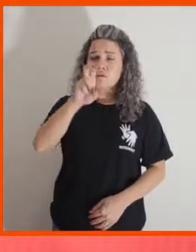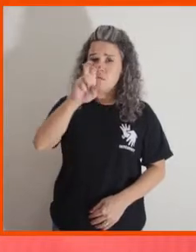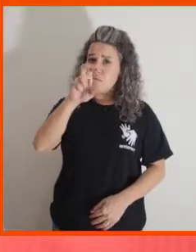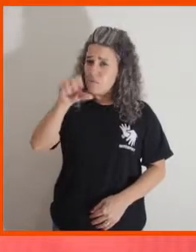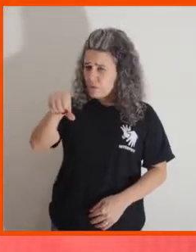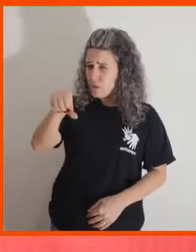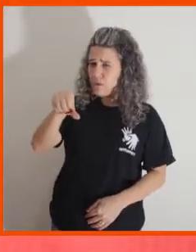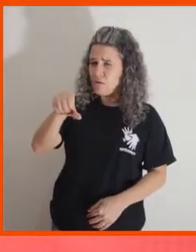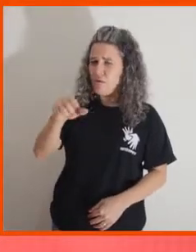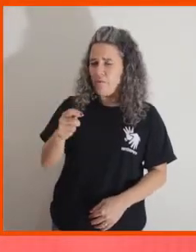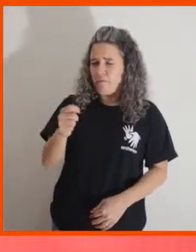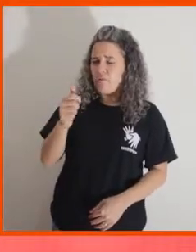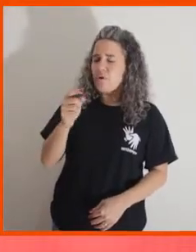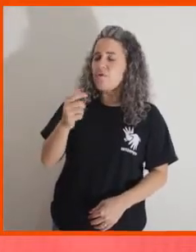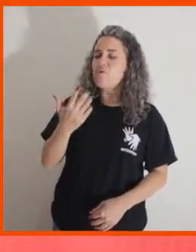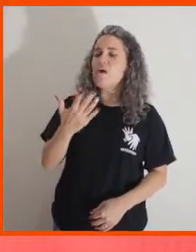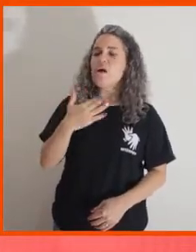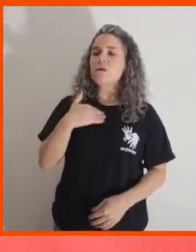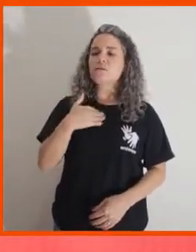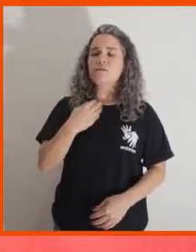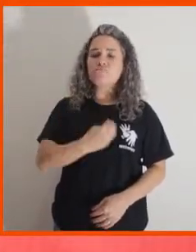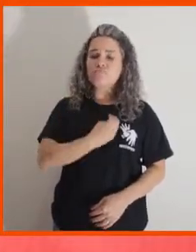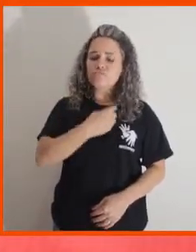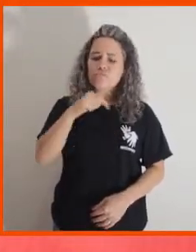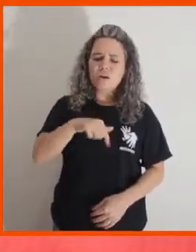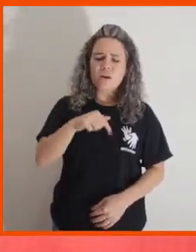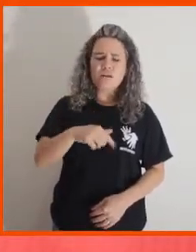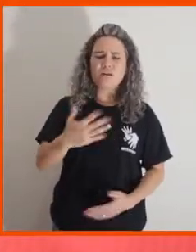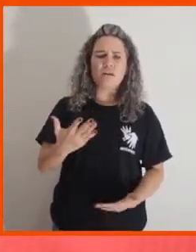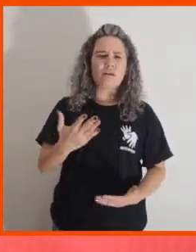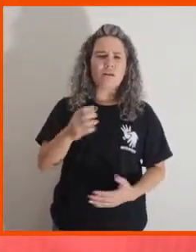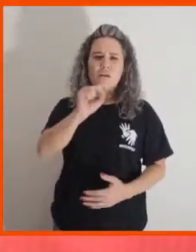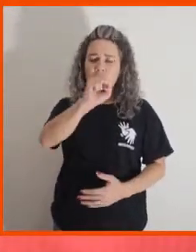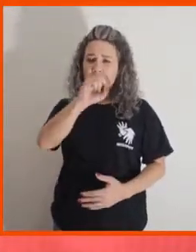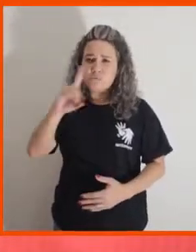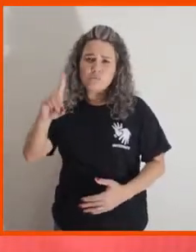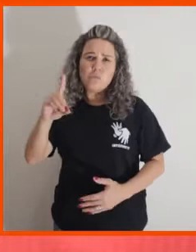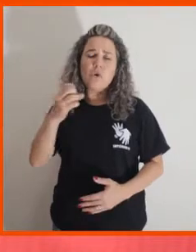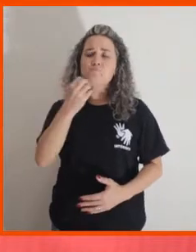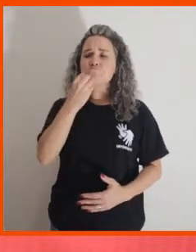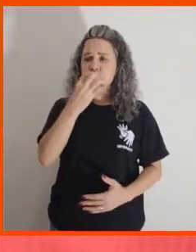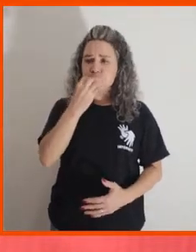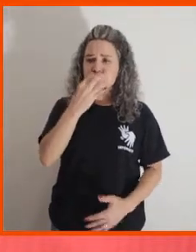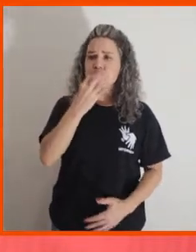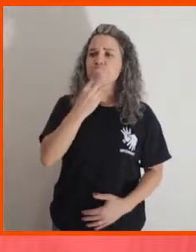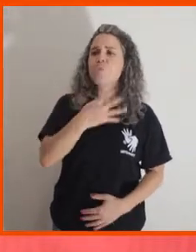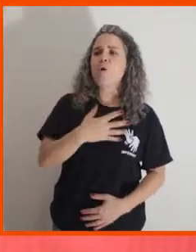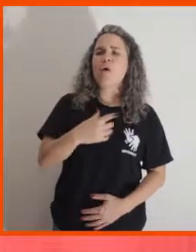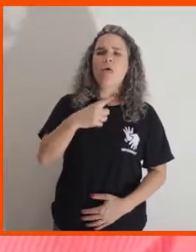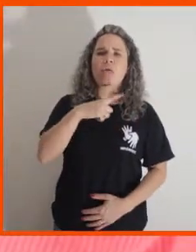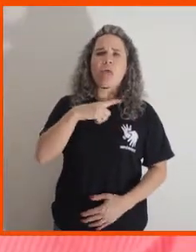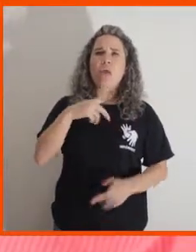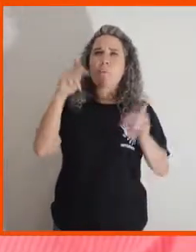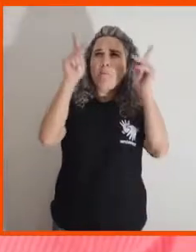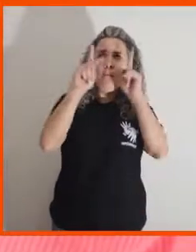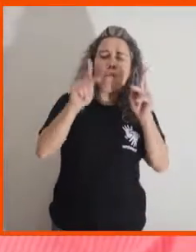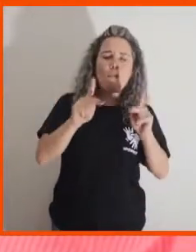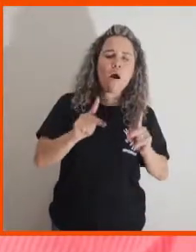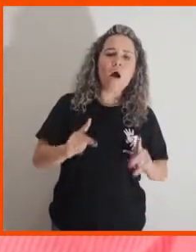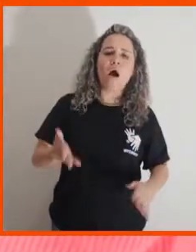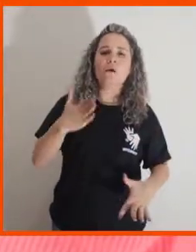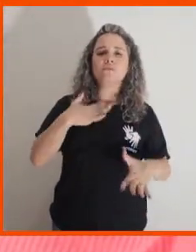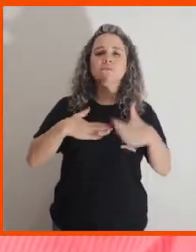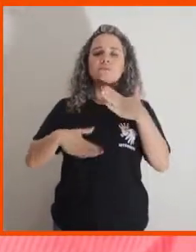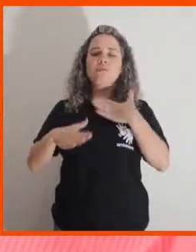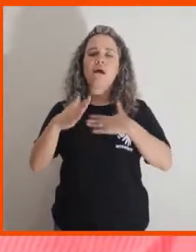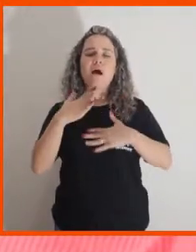59 anos, pode falar? Eu vou fazer. Foi muito bom aqui em São Domingos. Aqui era uma paz, um sossego, muita água